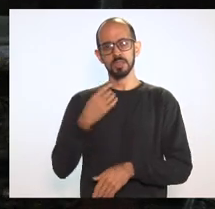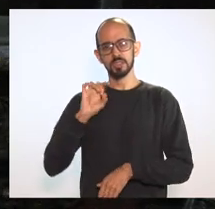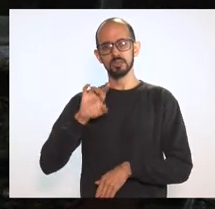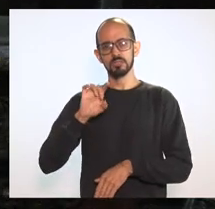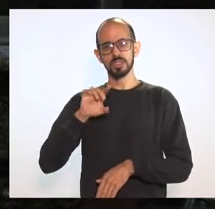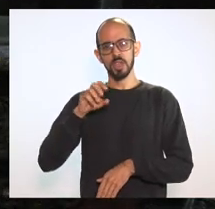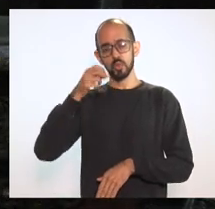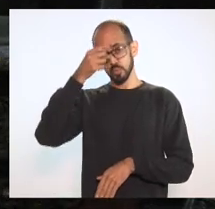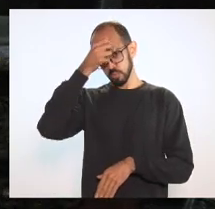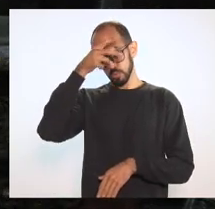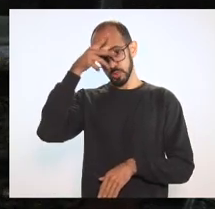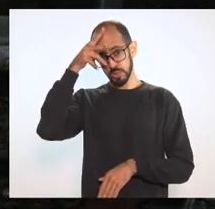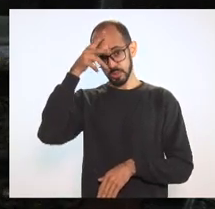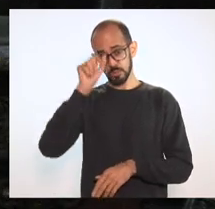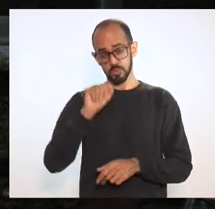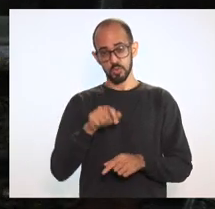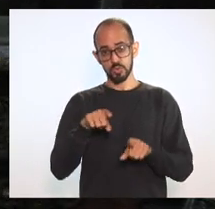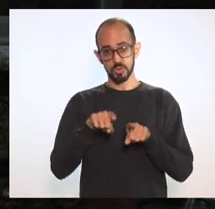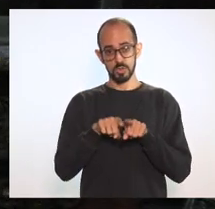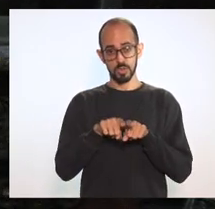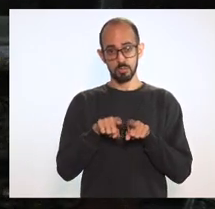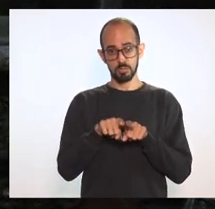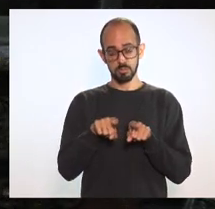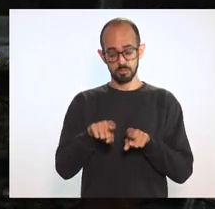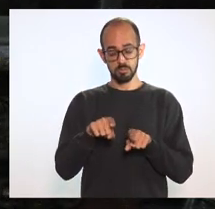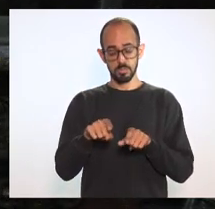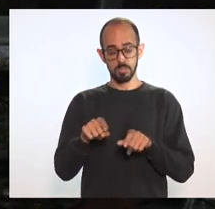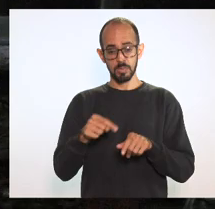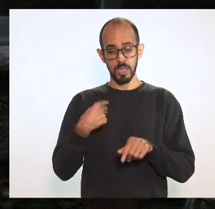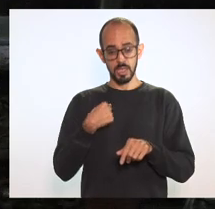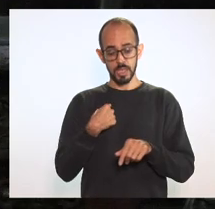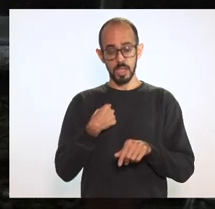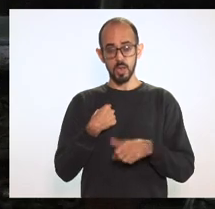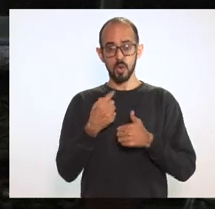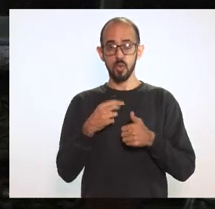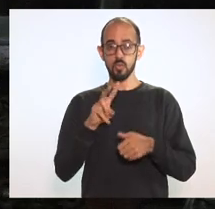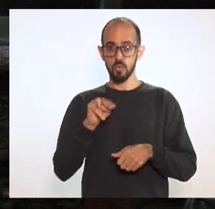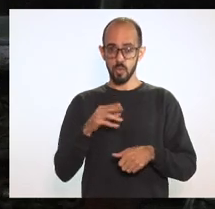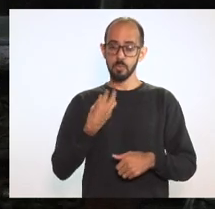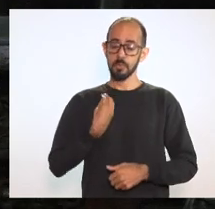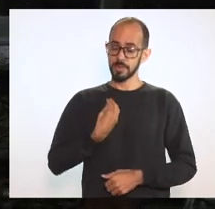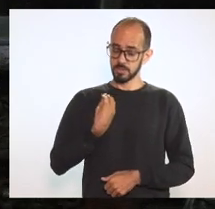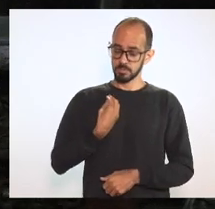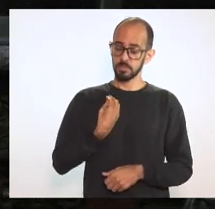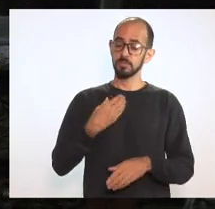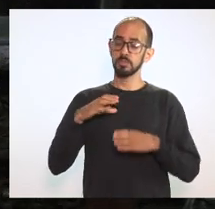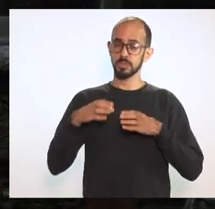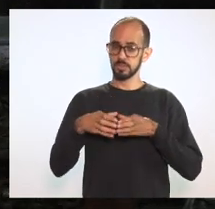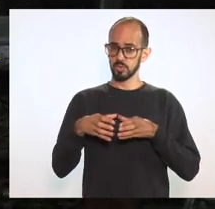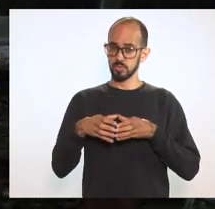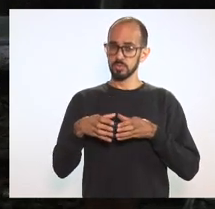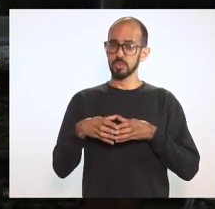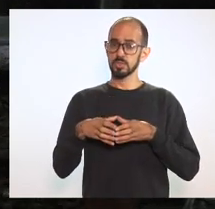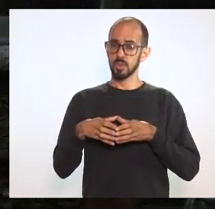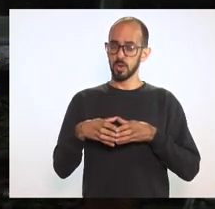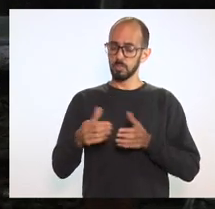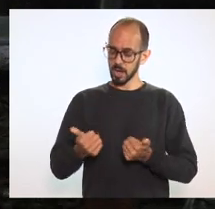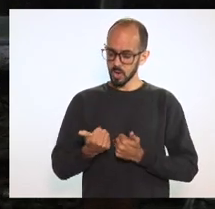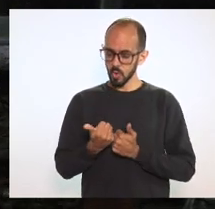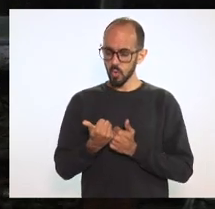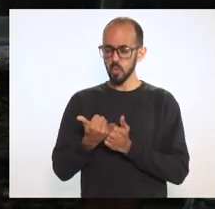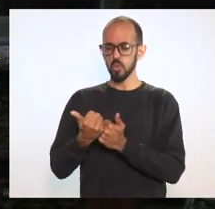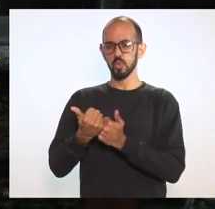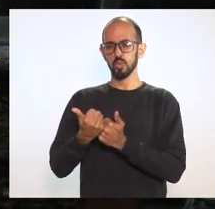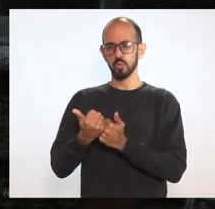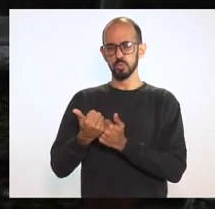municípios. Também serei membro efetivo desta comissão, na missão de contribuir junto com